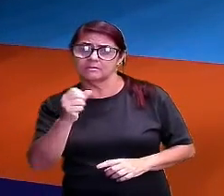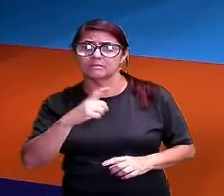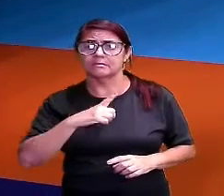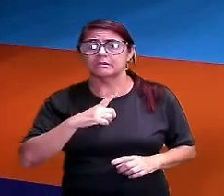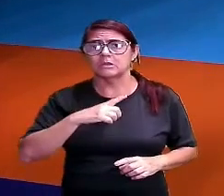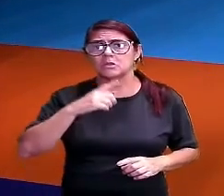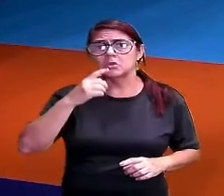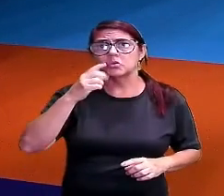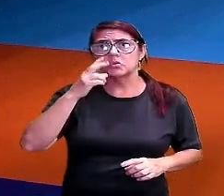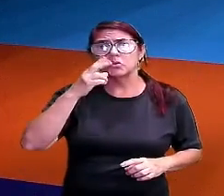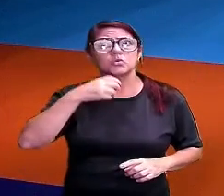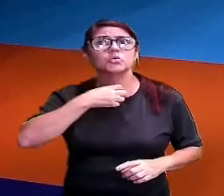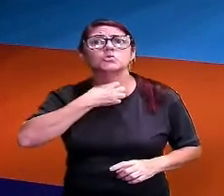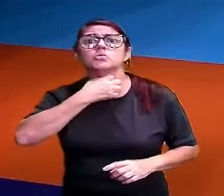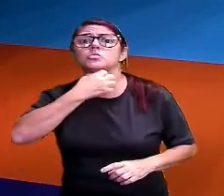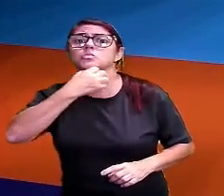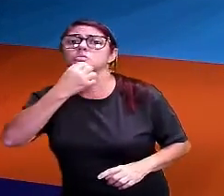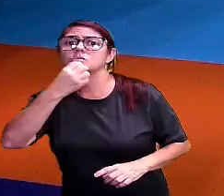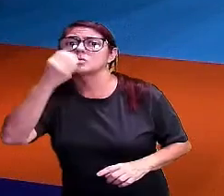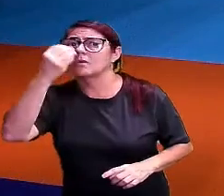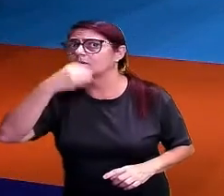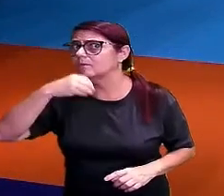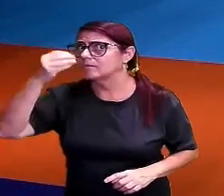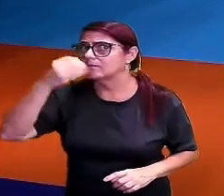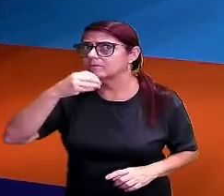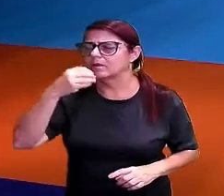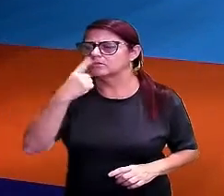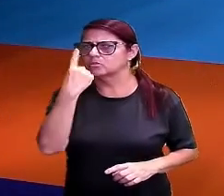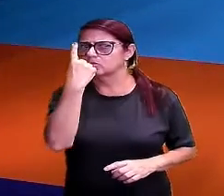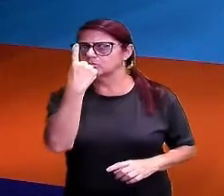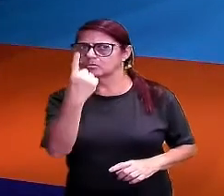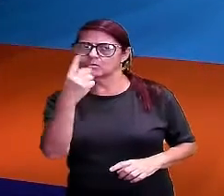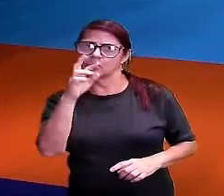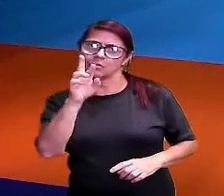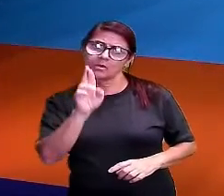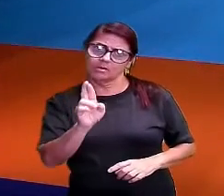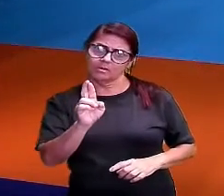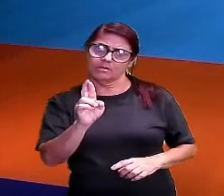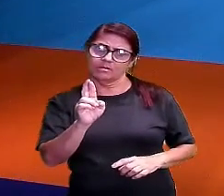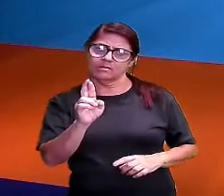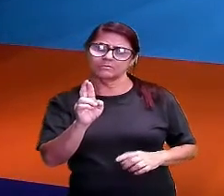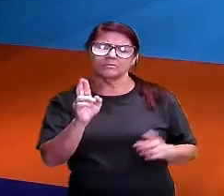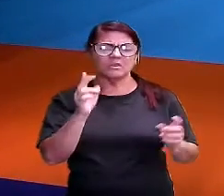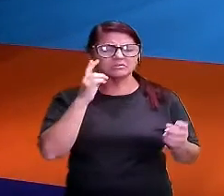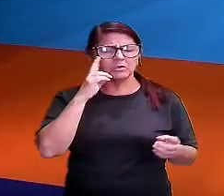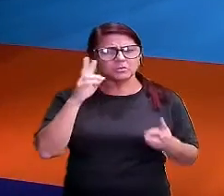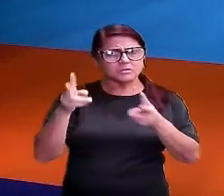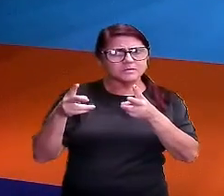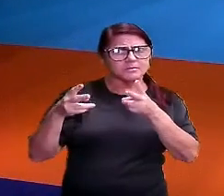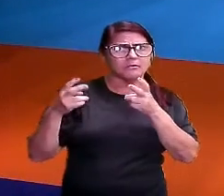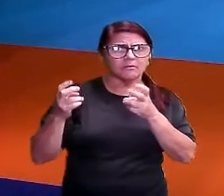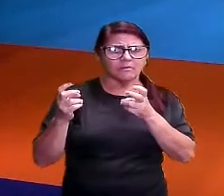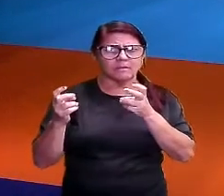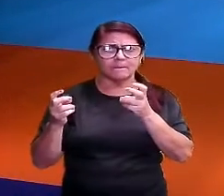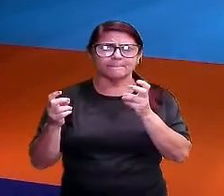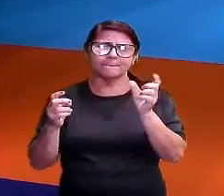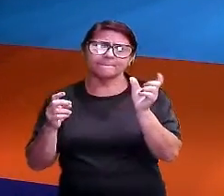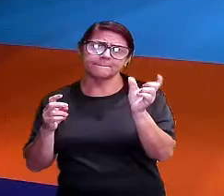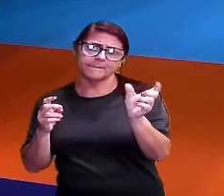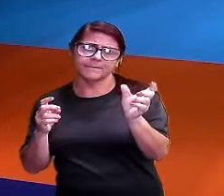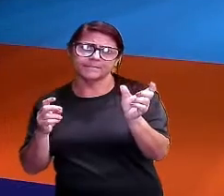som fraco, a gente vai colocar apenas um R entre vogais no meio das palavras. Por exemplo, temos